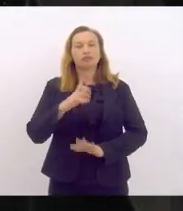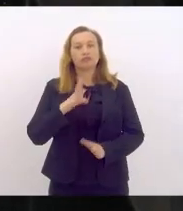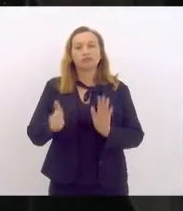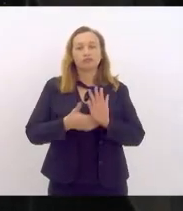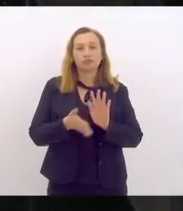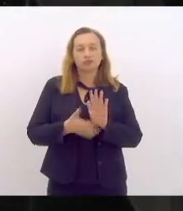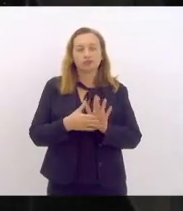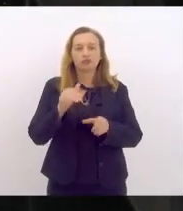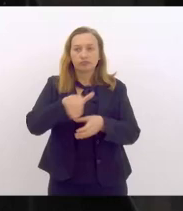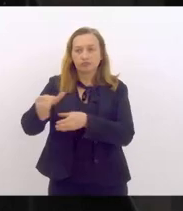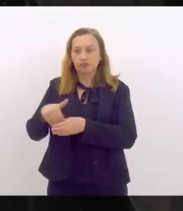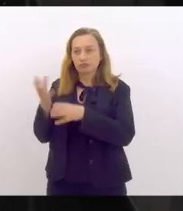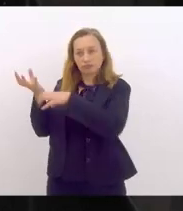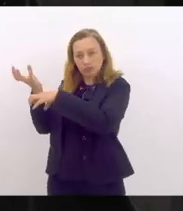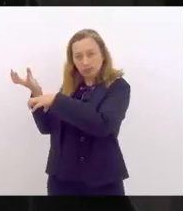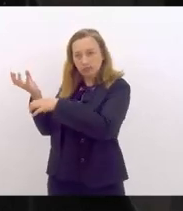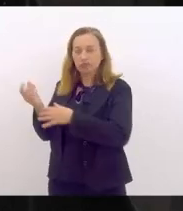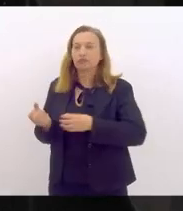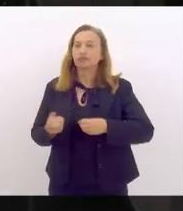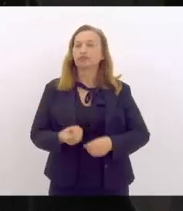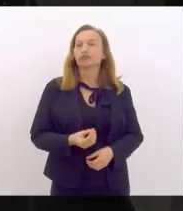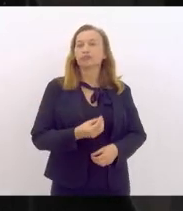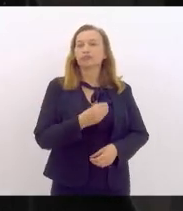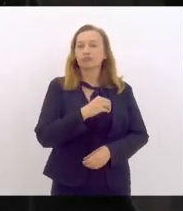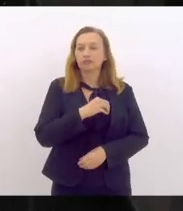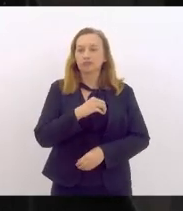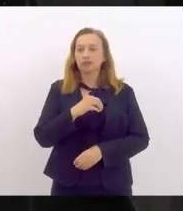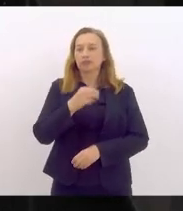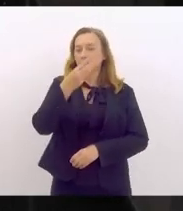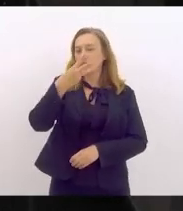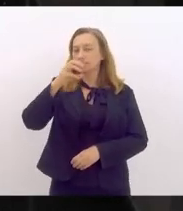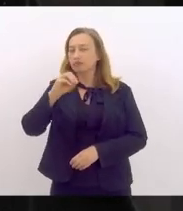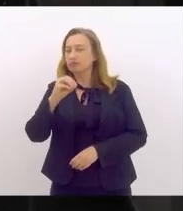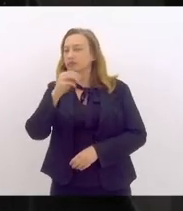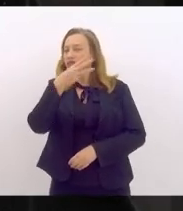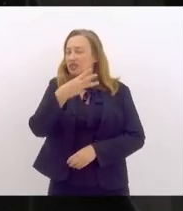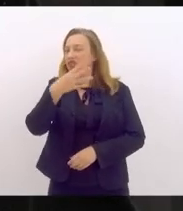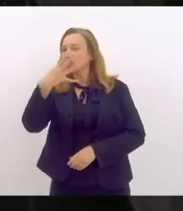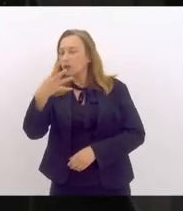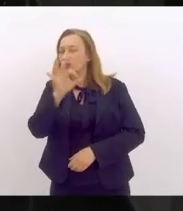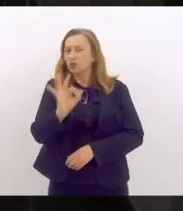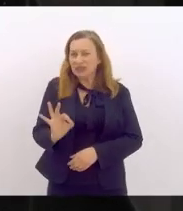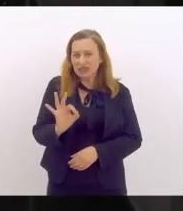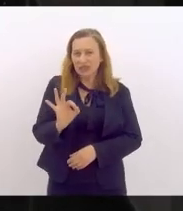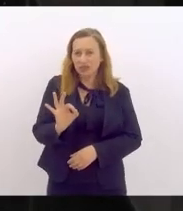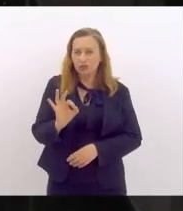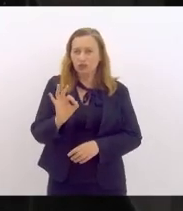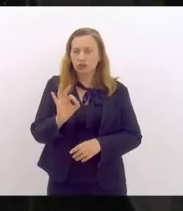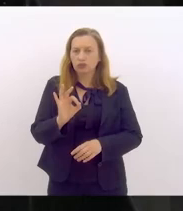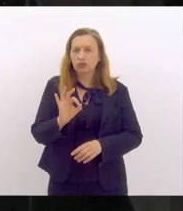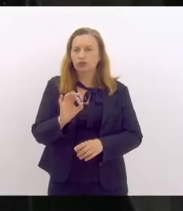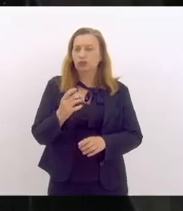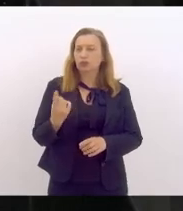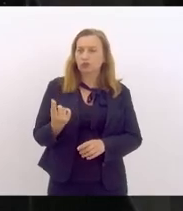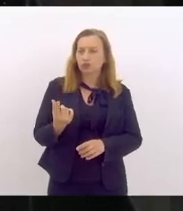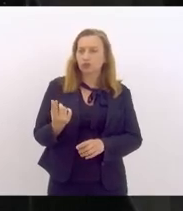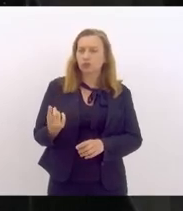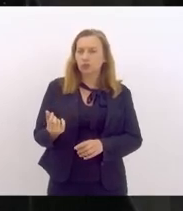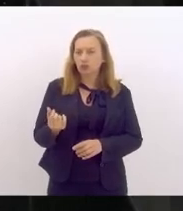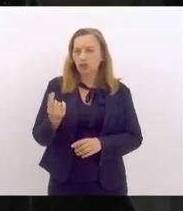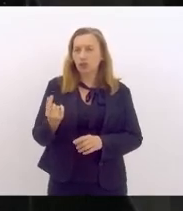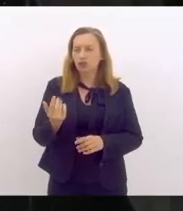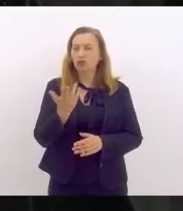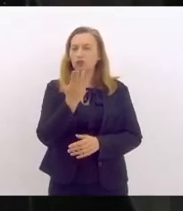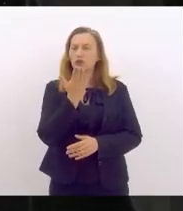votada no Congresso Nacional é de aumento de 34% do valor do programa nacional